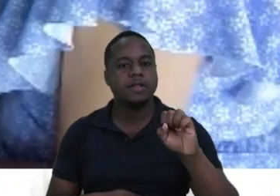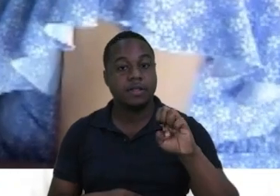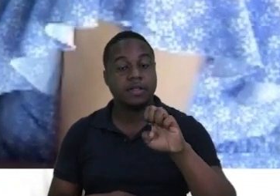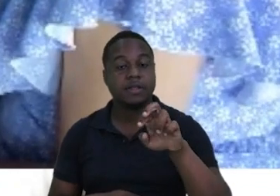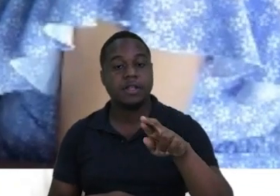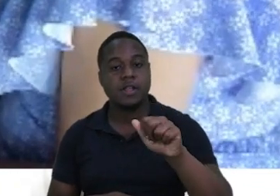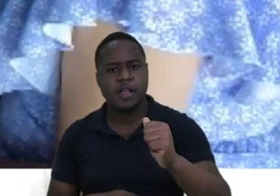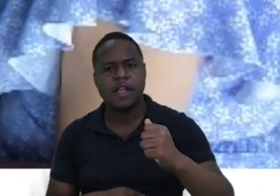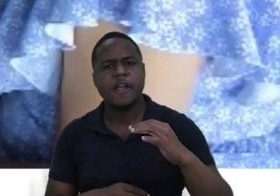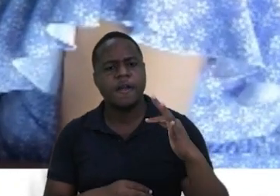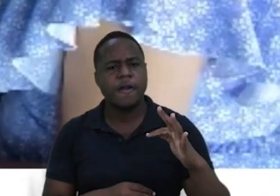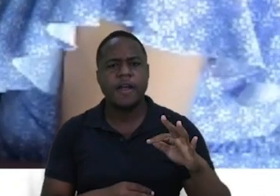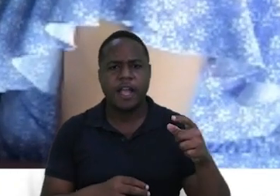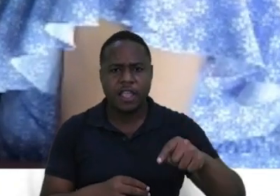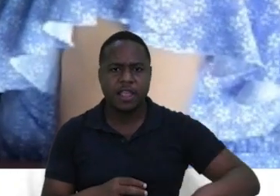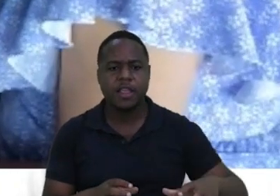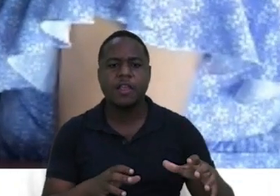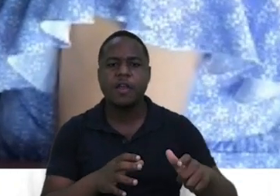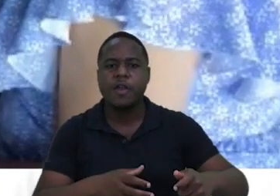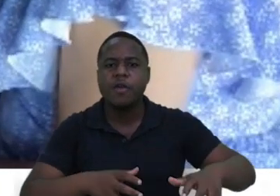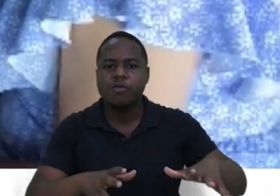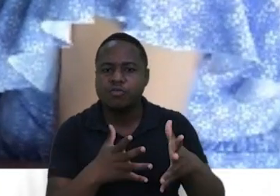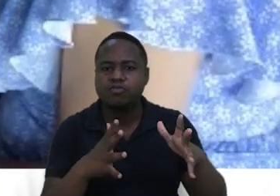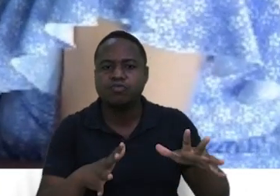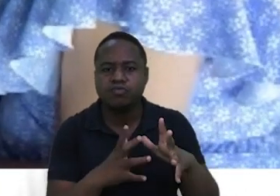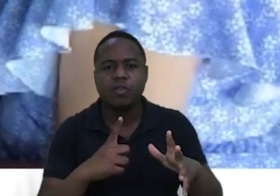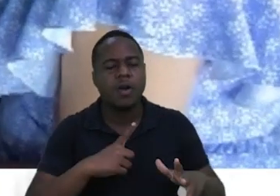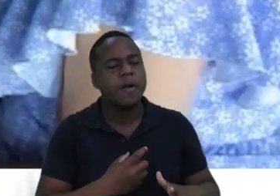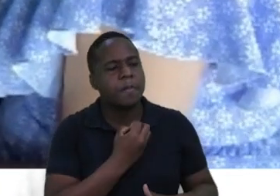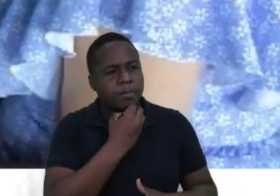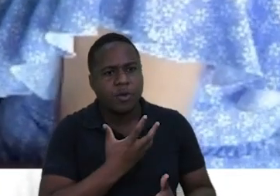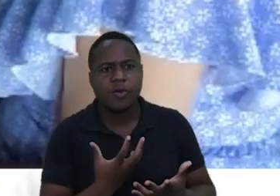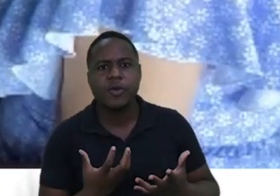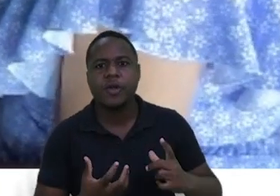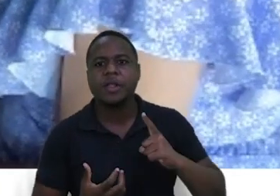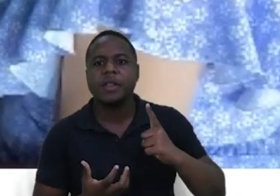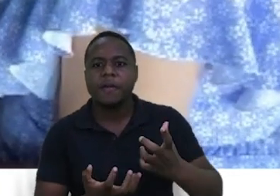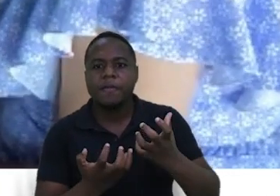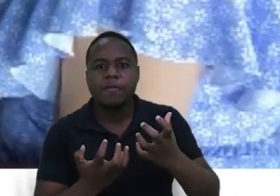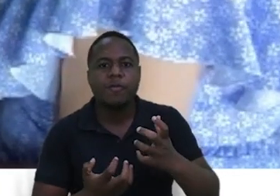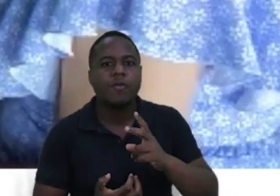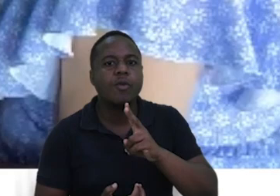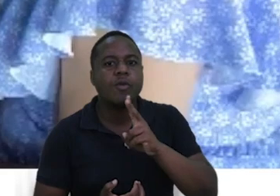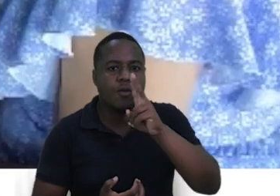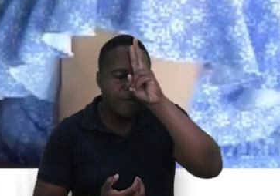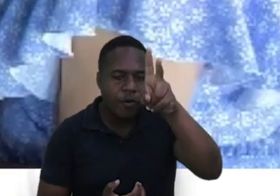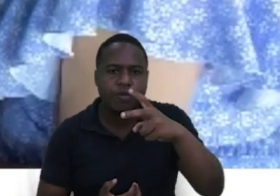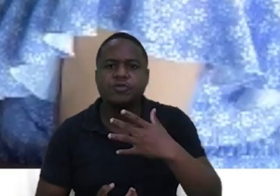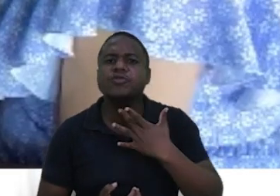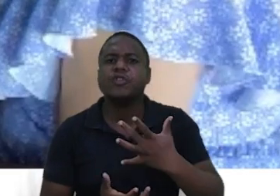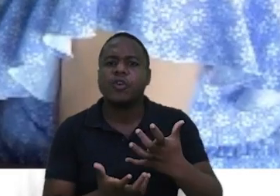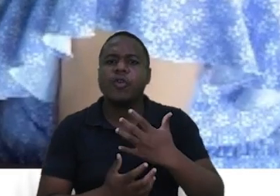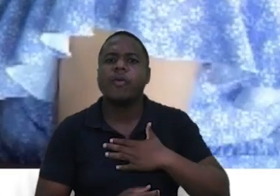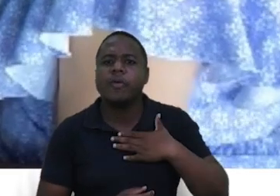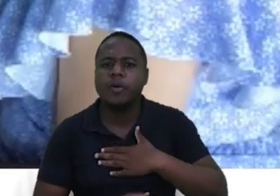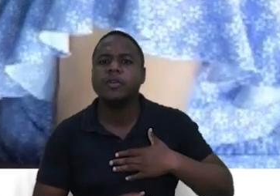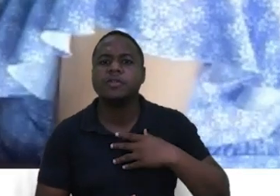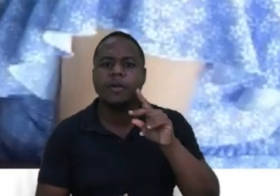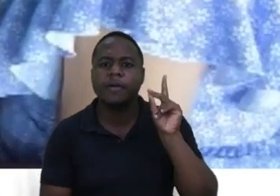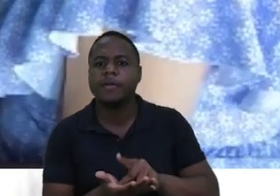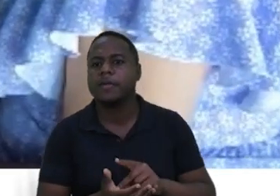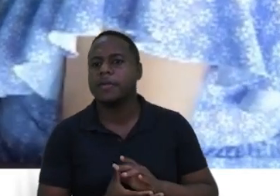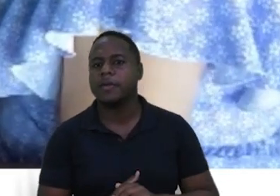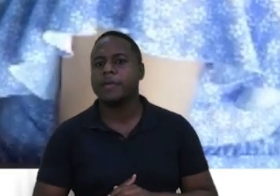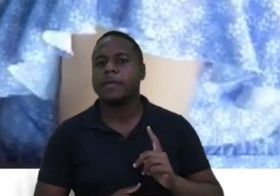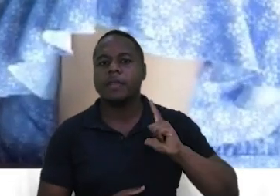mesmo, que a gente cultua isso muito fervorosamente. Nossa, tipo, é o tradicional, desde o universitário, desde os